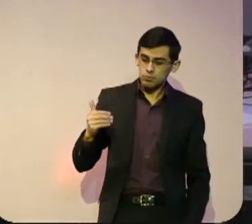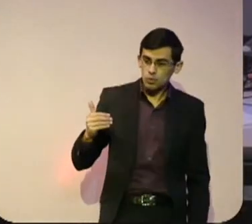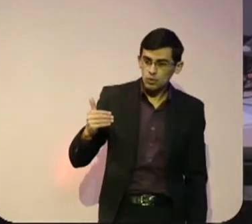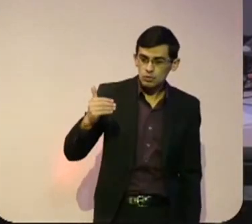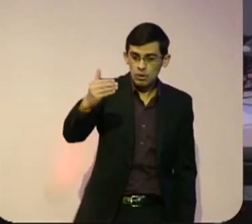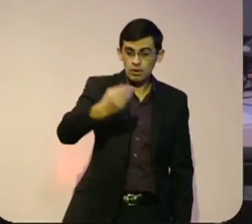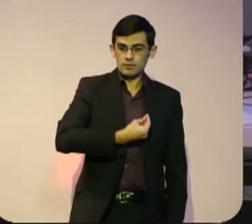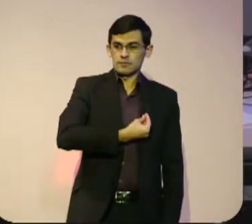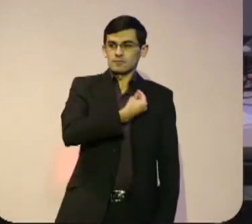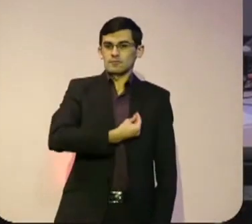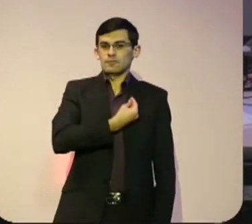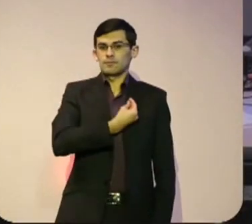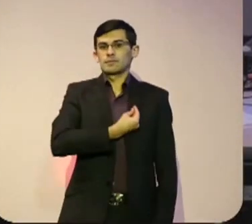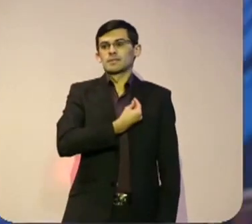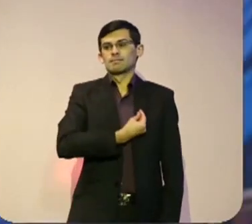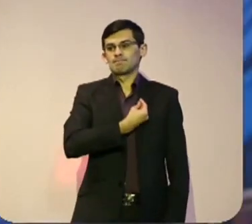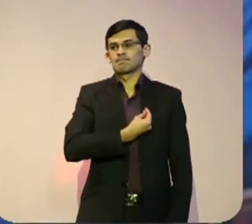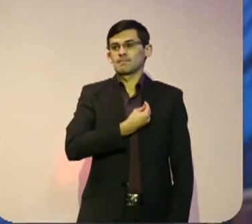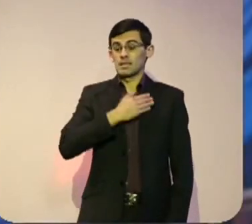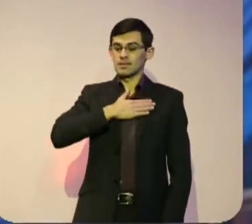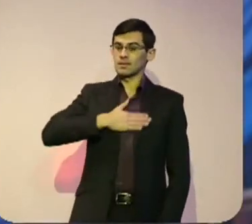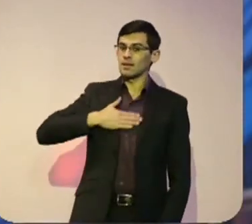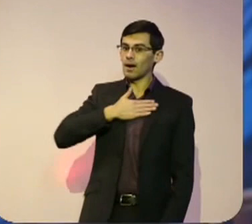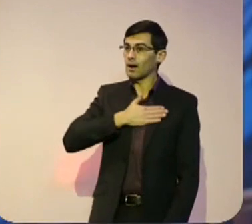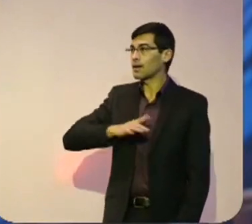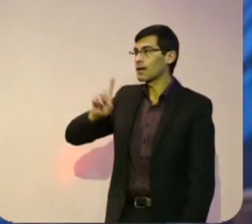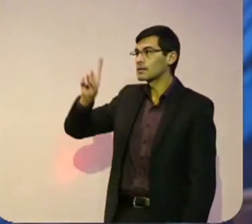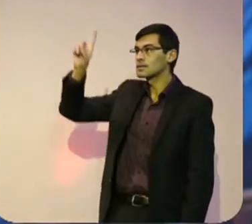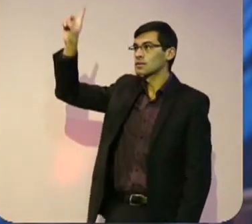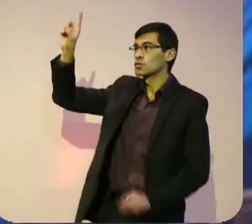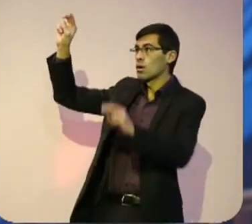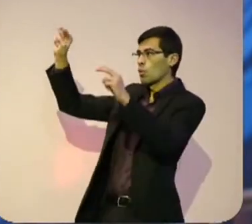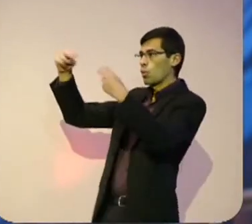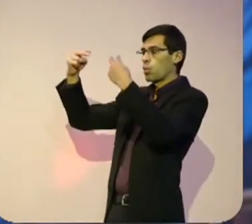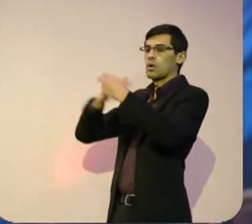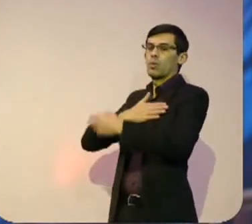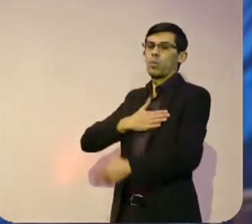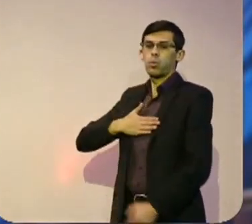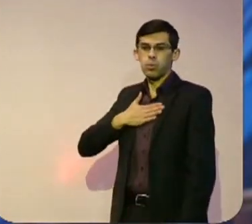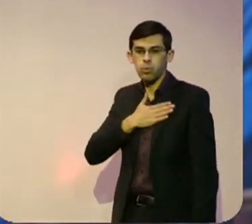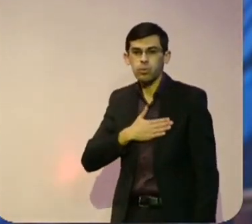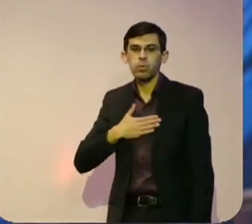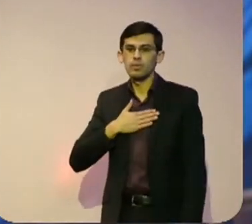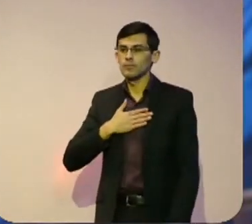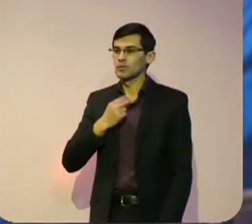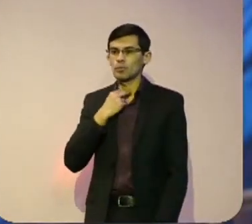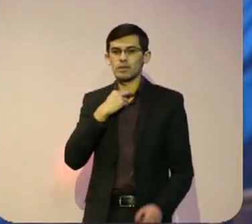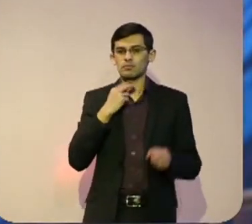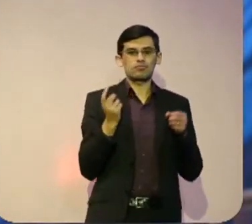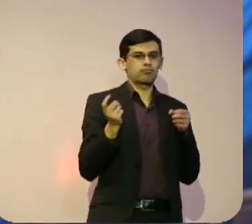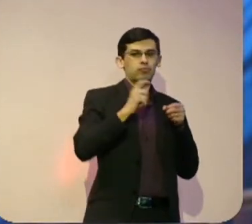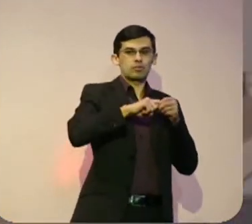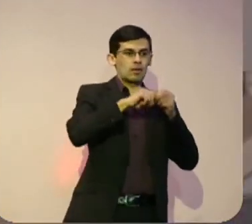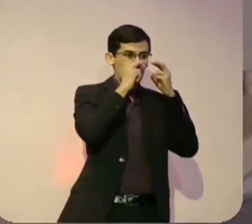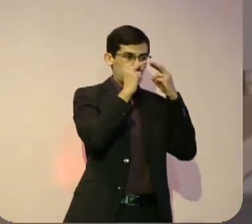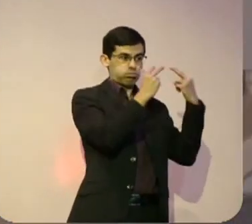continuar vivendo uma vida que agrada o coração de Deus. Não